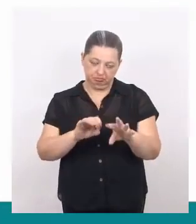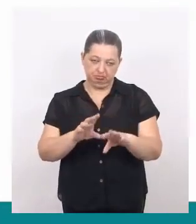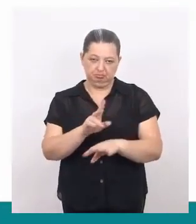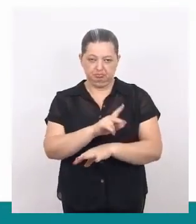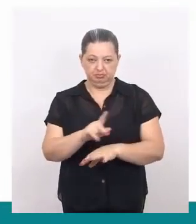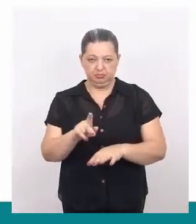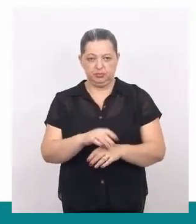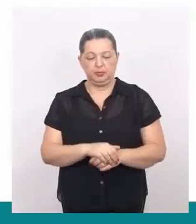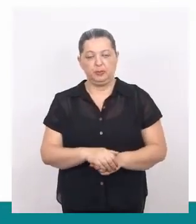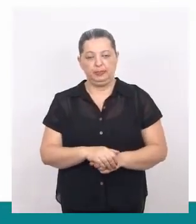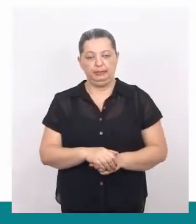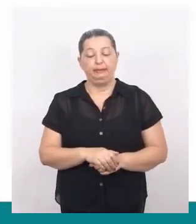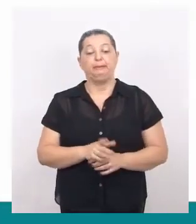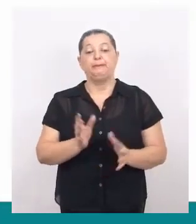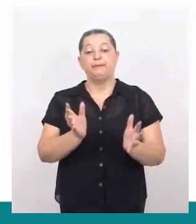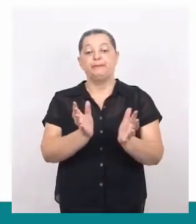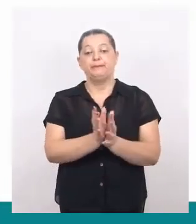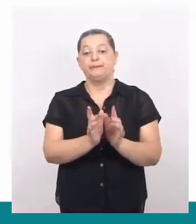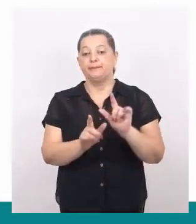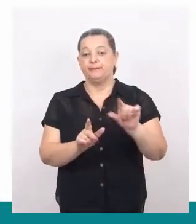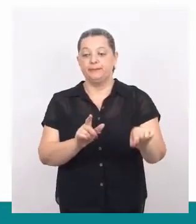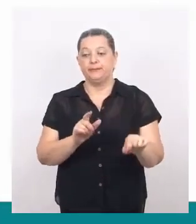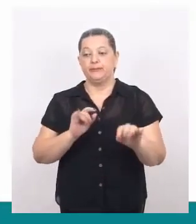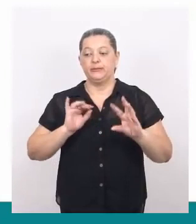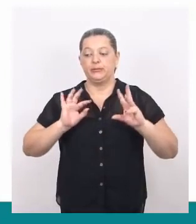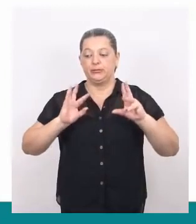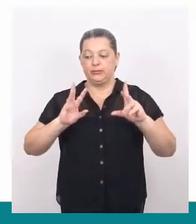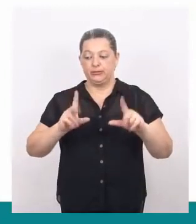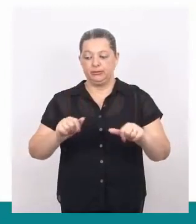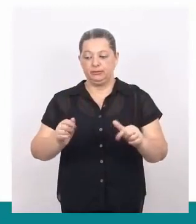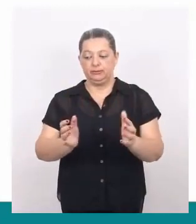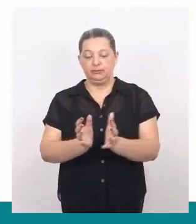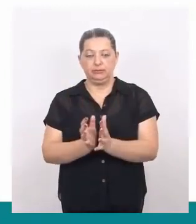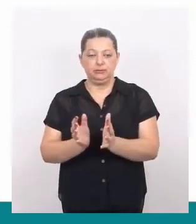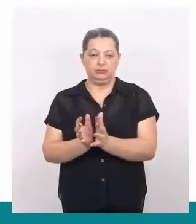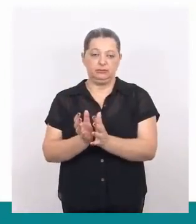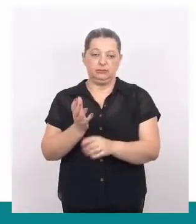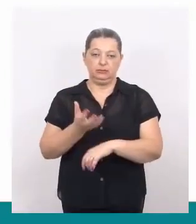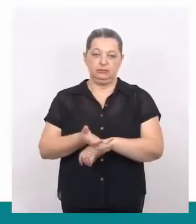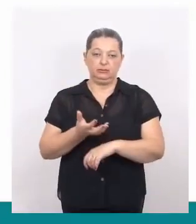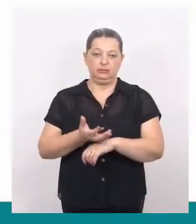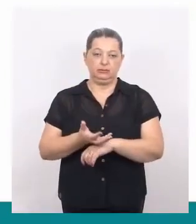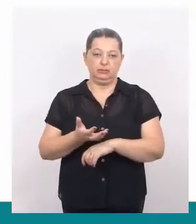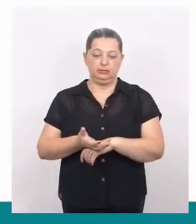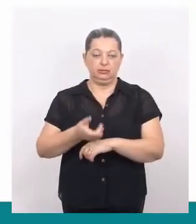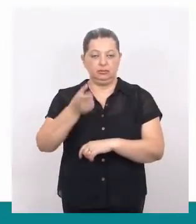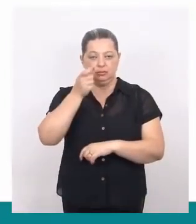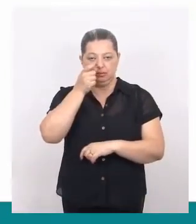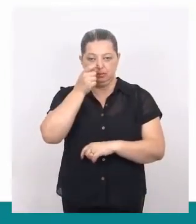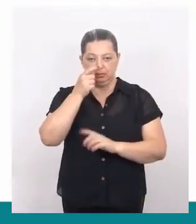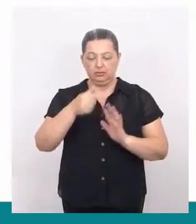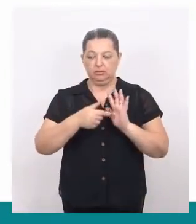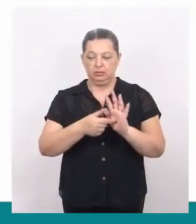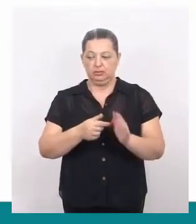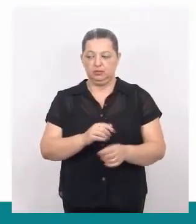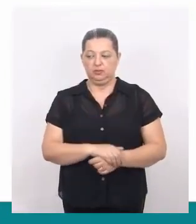Então, seleciona a turma, vai aparecer todas as turmas da disciplina que o docente tenha manifestado interesse. Pode passar.